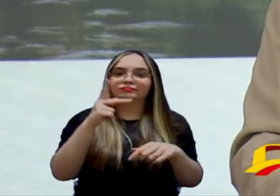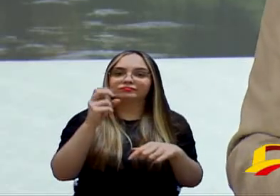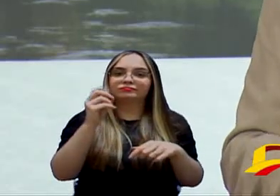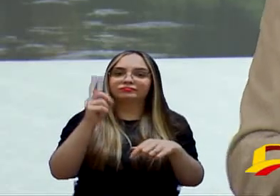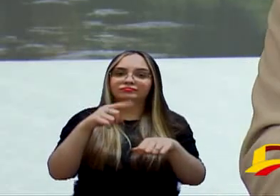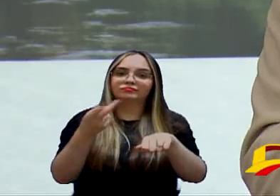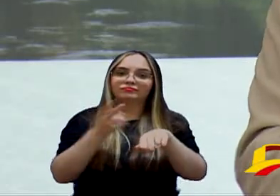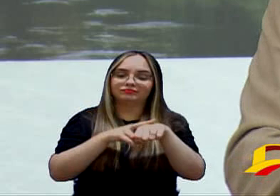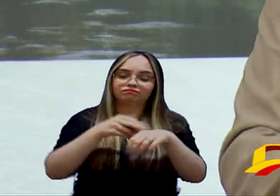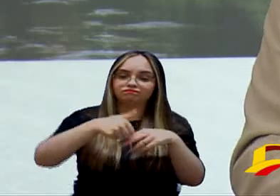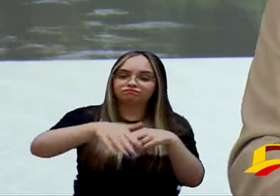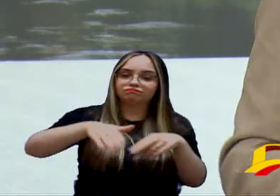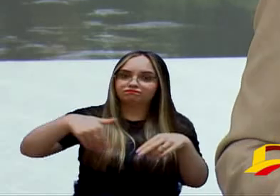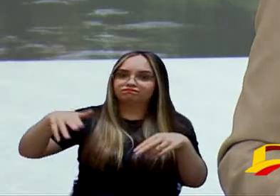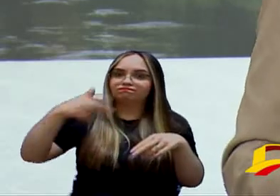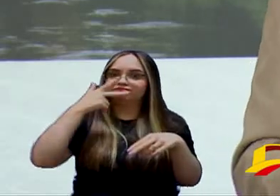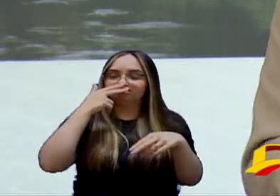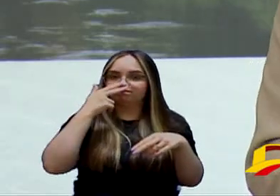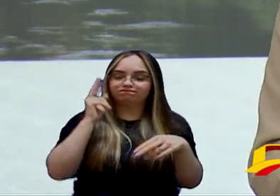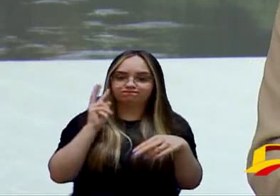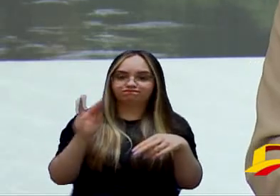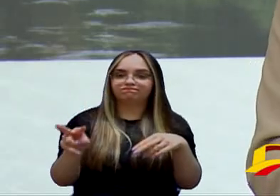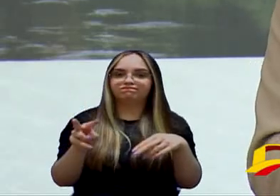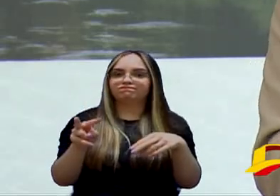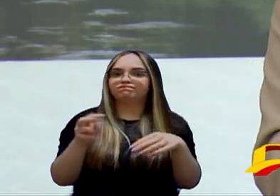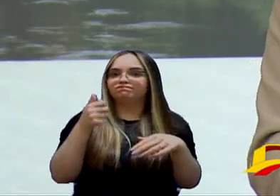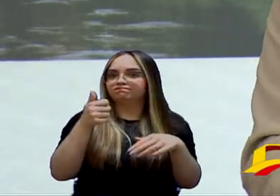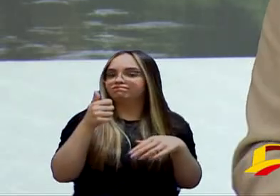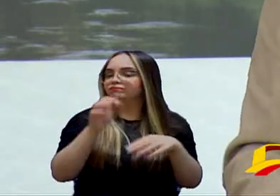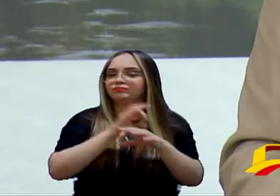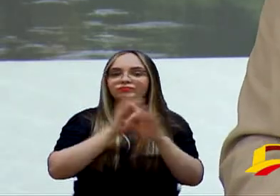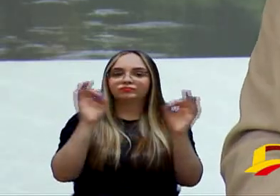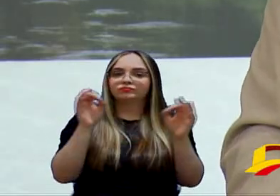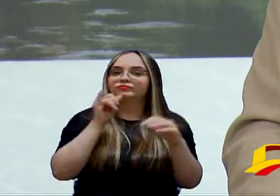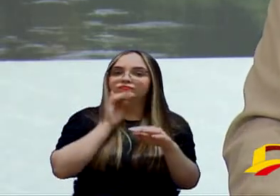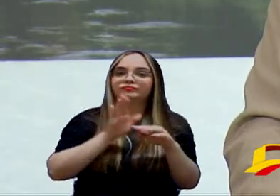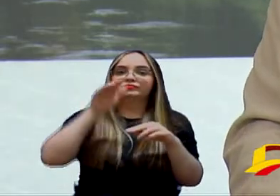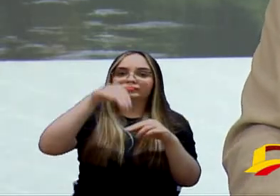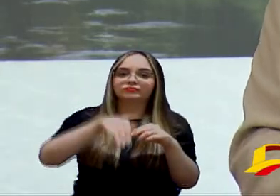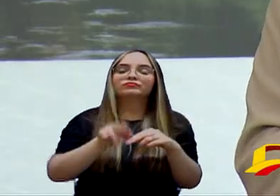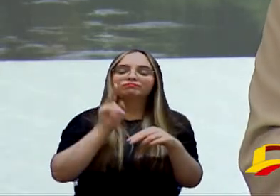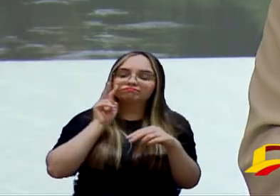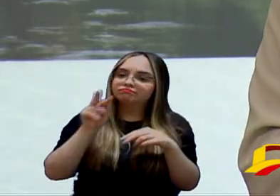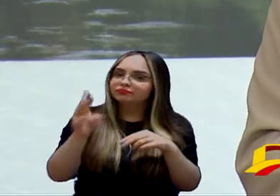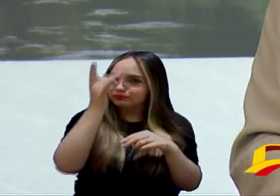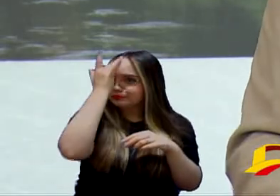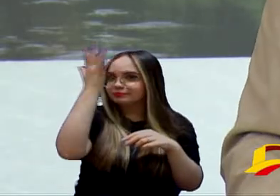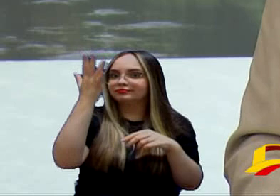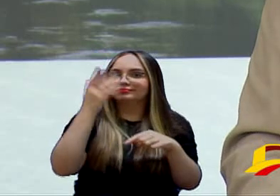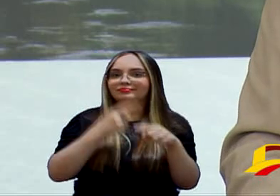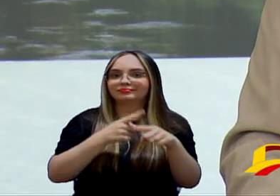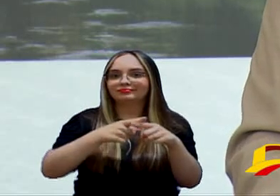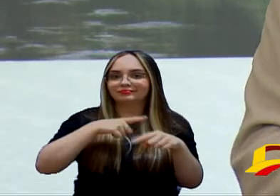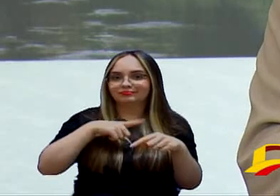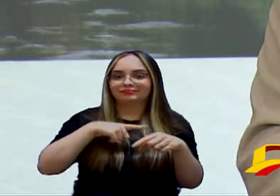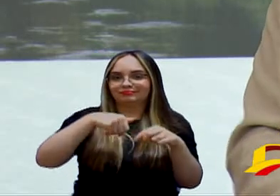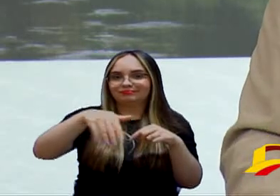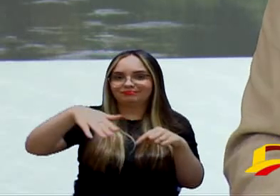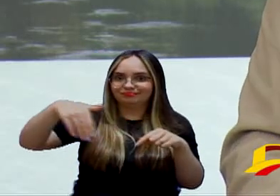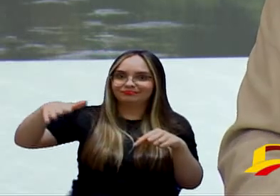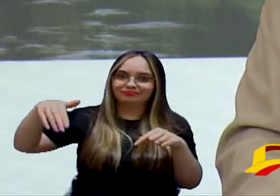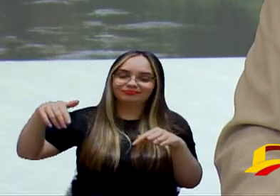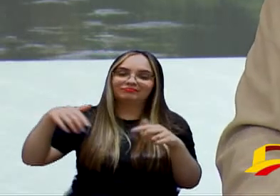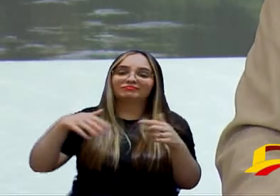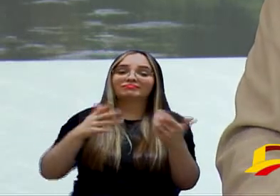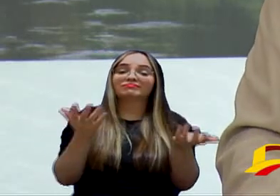com a tintura então a gente conseguia chegar enxergar a lombada mais com facilidade então a gente tá com muita dificuldade